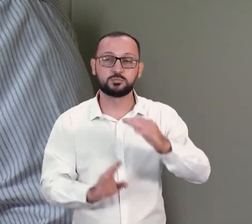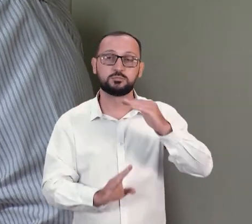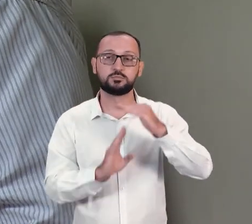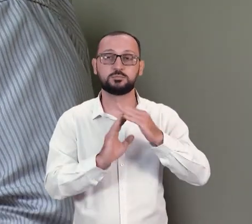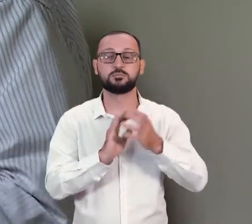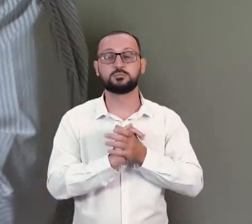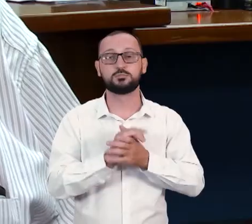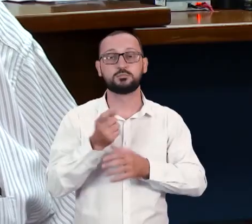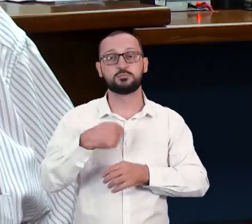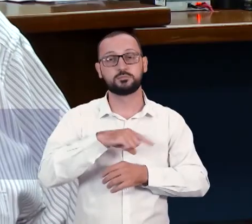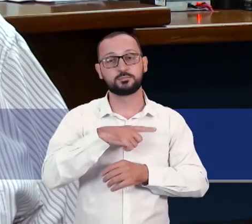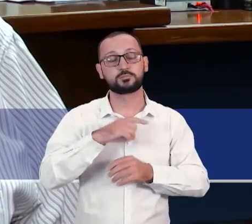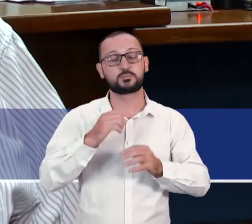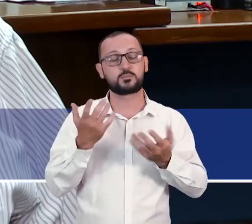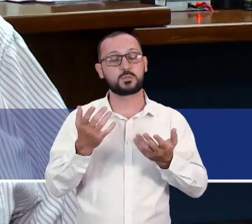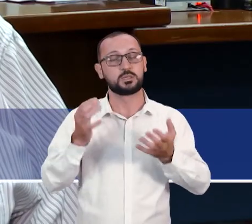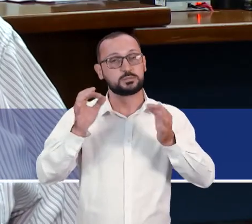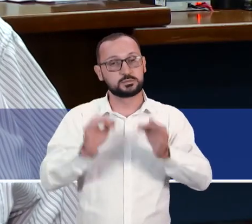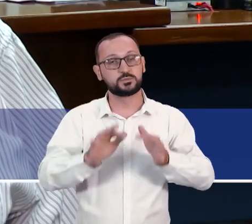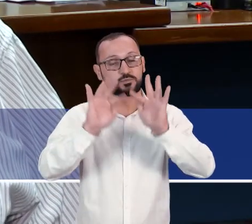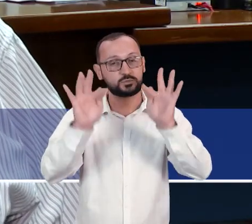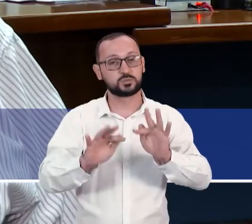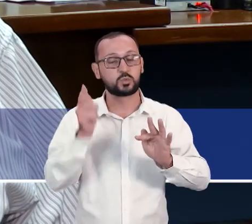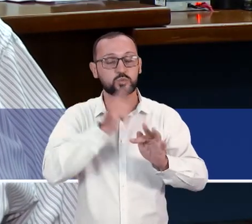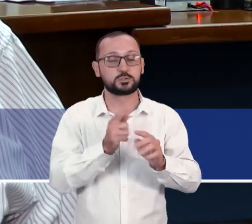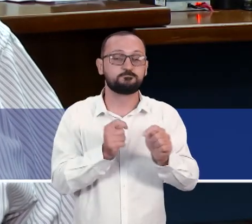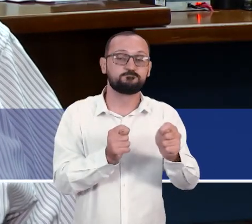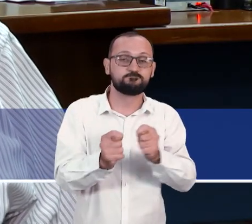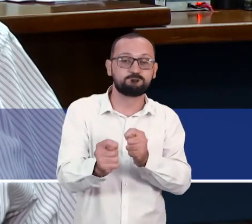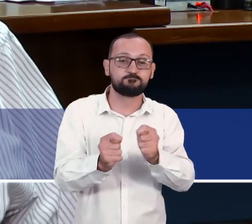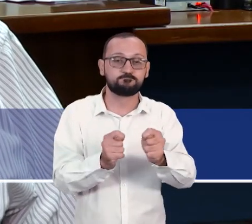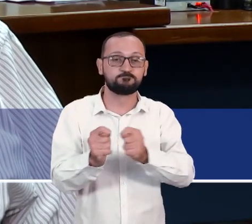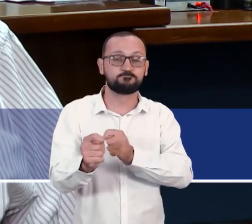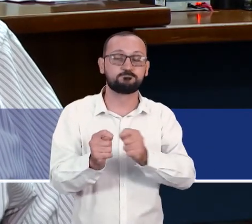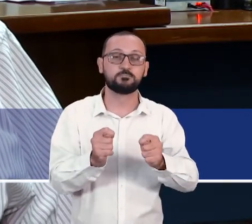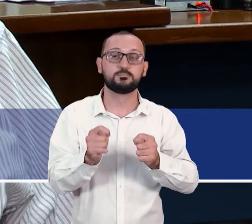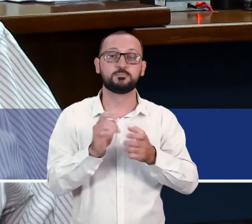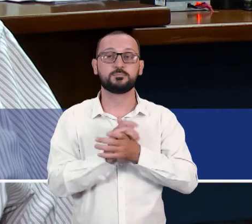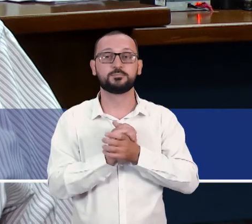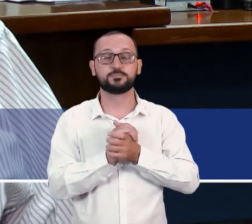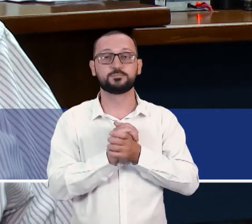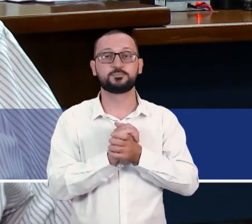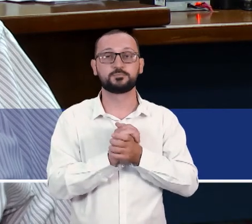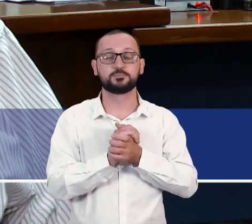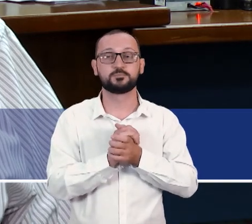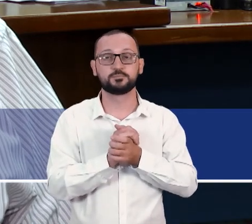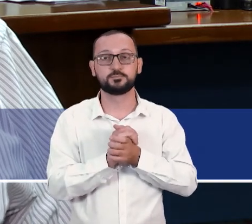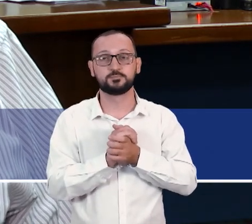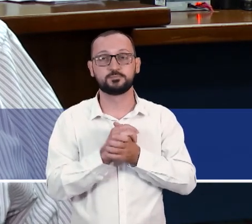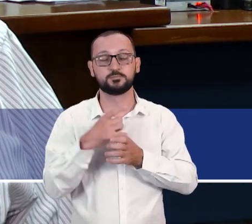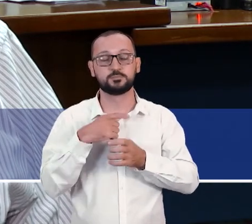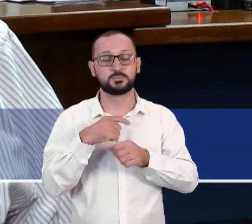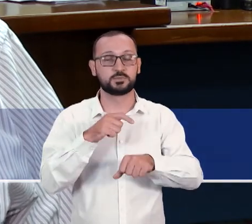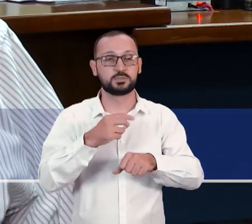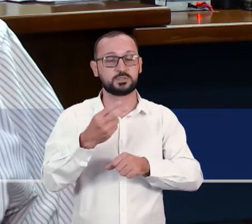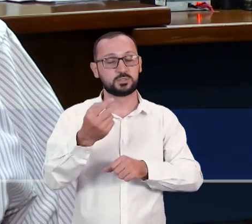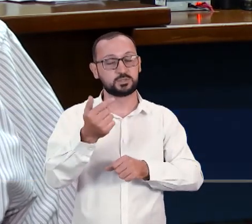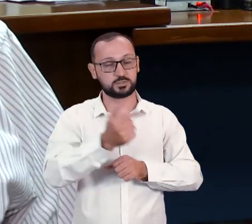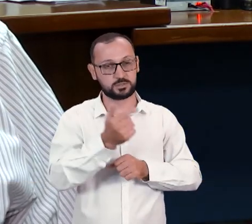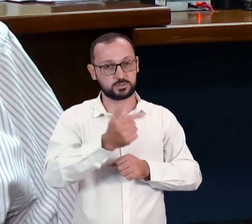limite legal. Nós estamos, felizmente, conseguindo manter, inclusive nesse